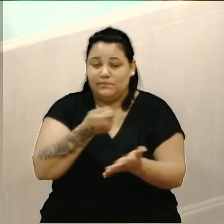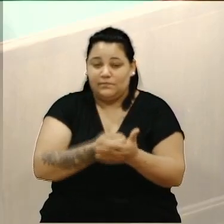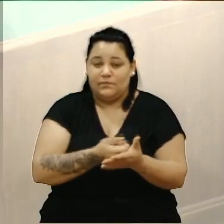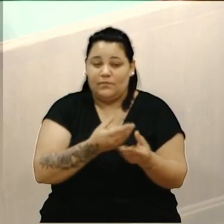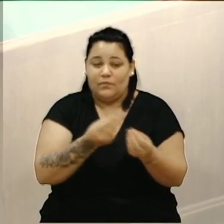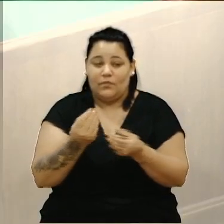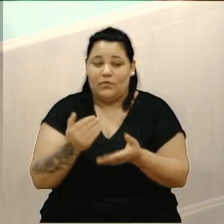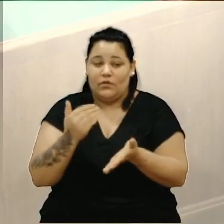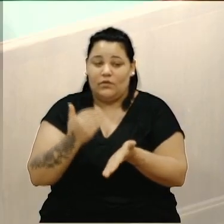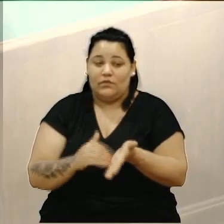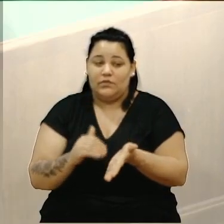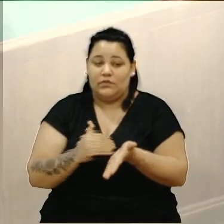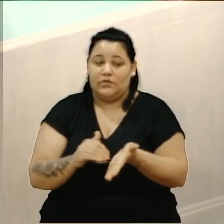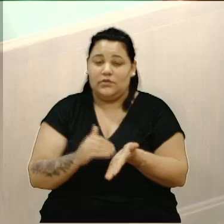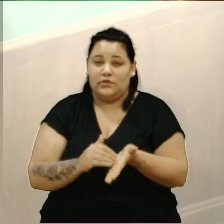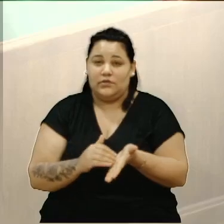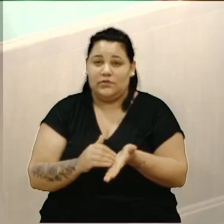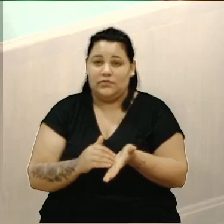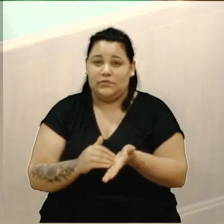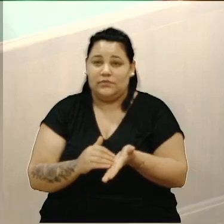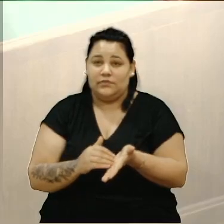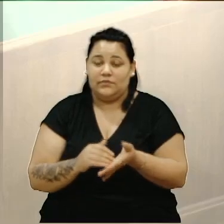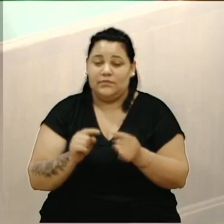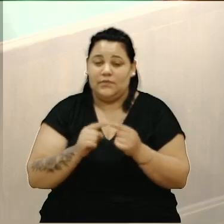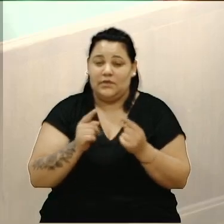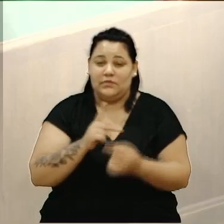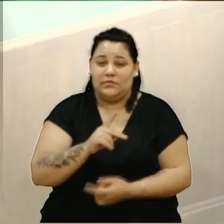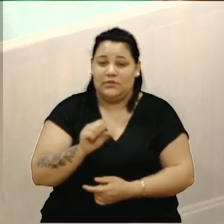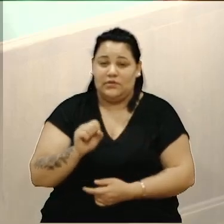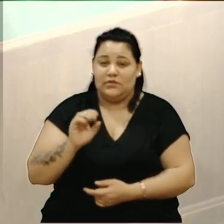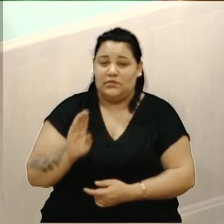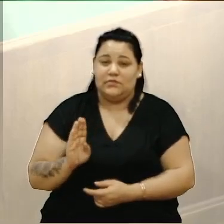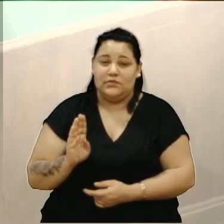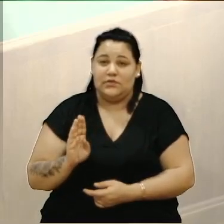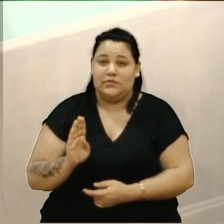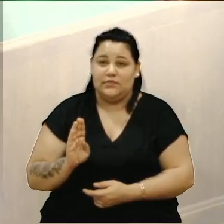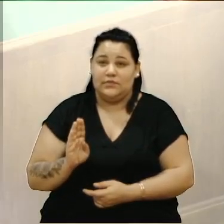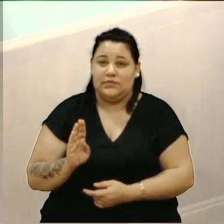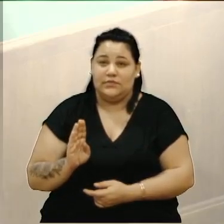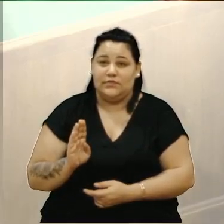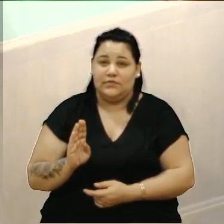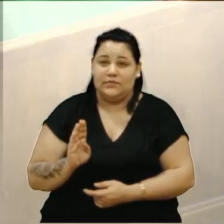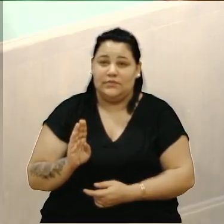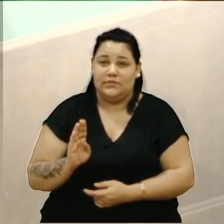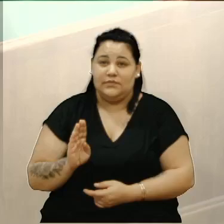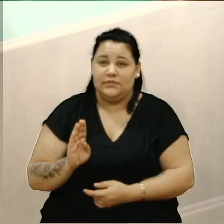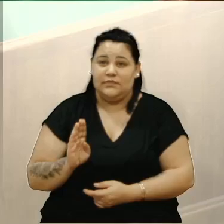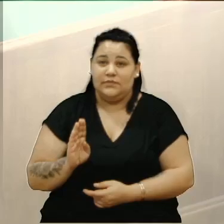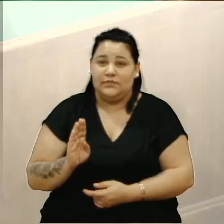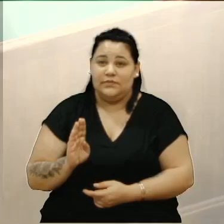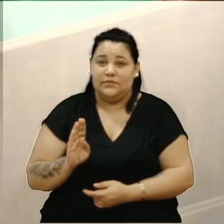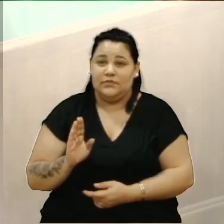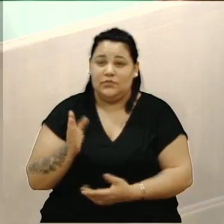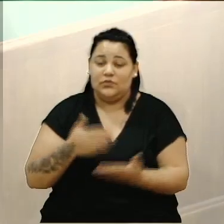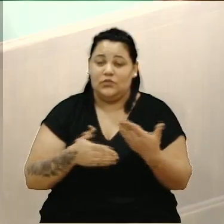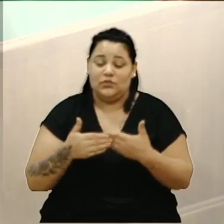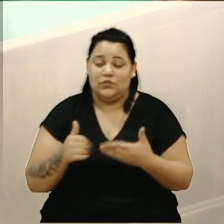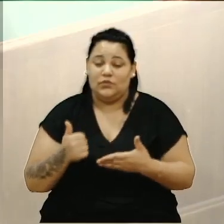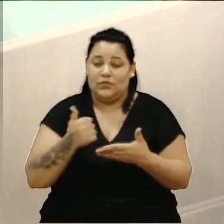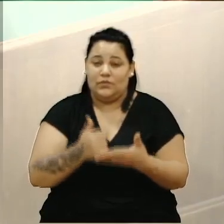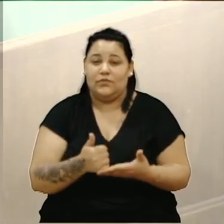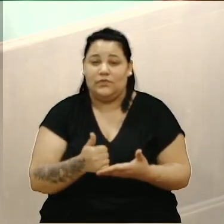secretários, mas que o PSB deu toda a sua colaboração para que